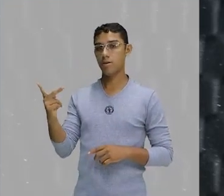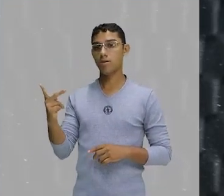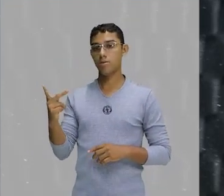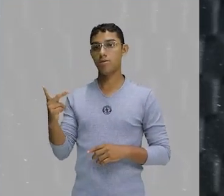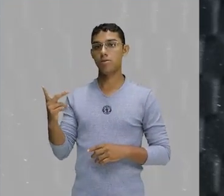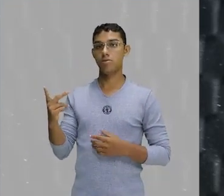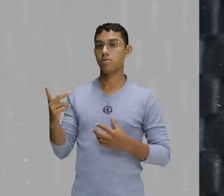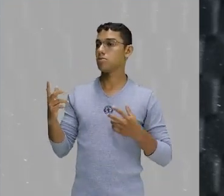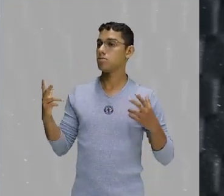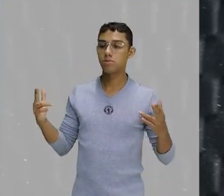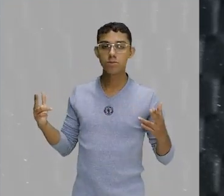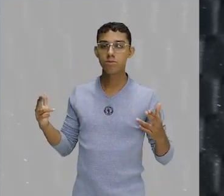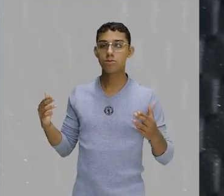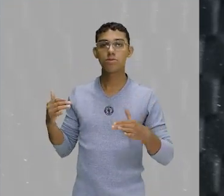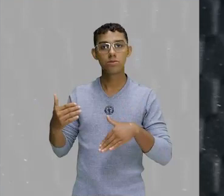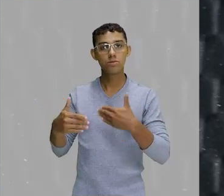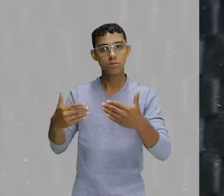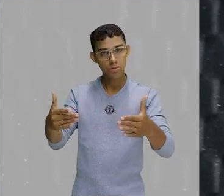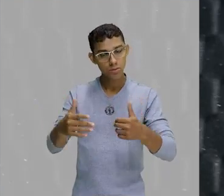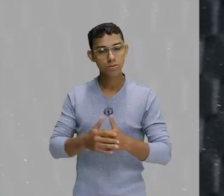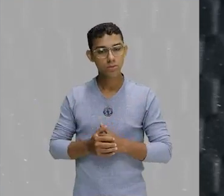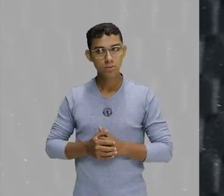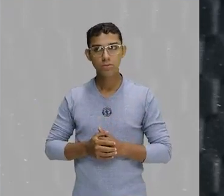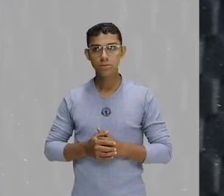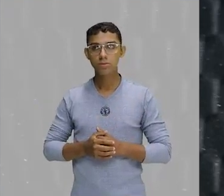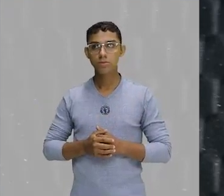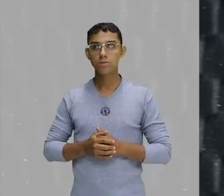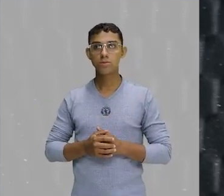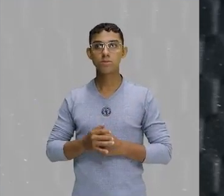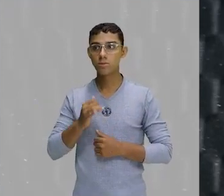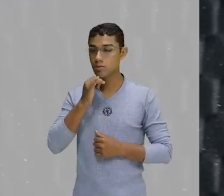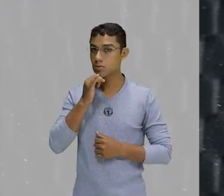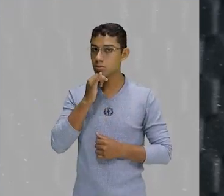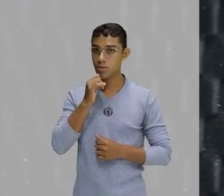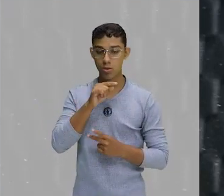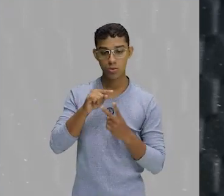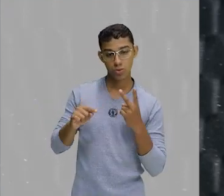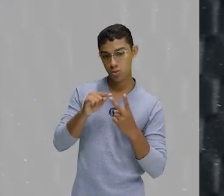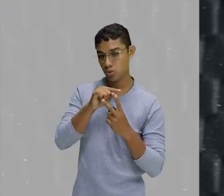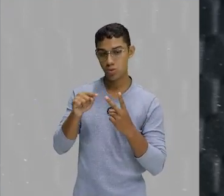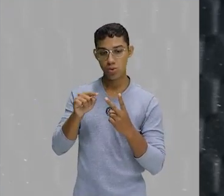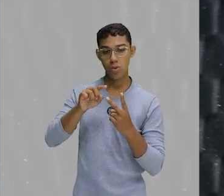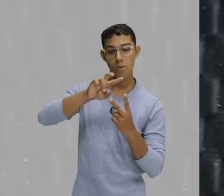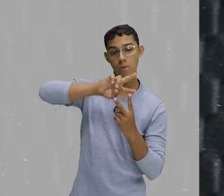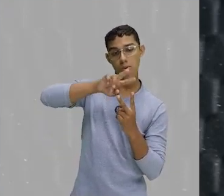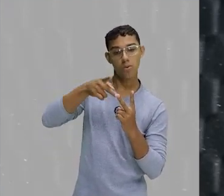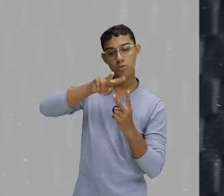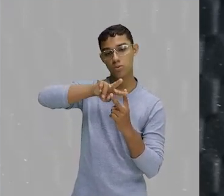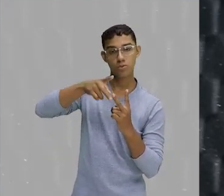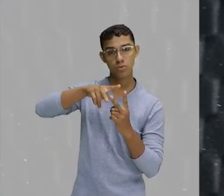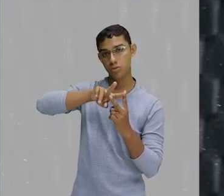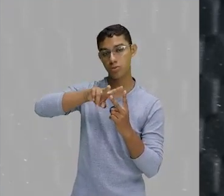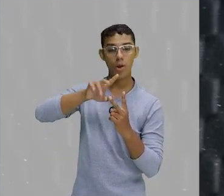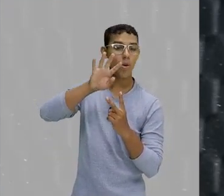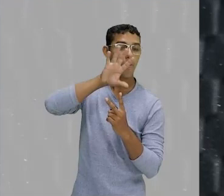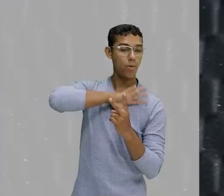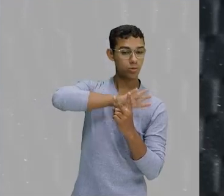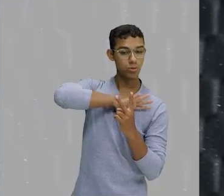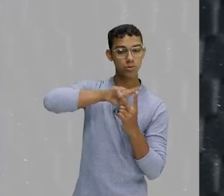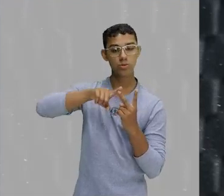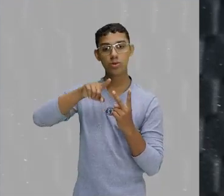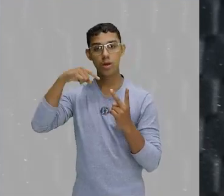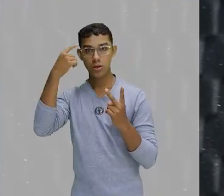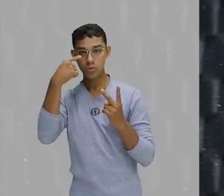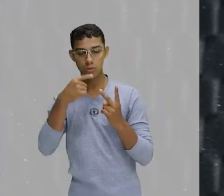mesma forma. E nos idiomas, estou me referindo, gente, aos dois idiomas, português e espanhol, tá certo?